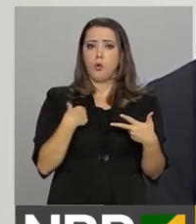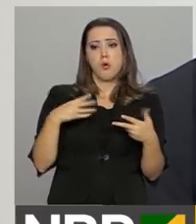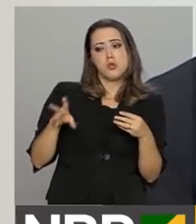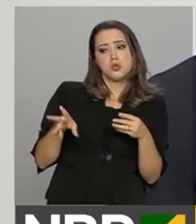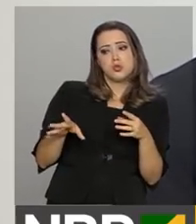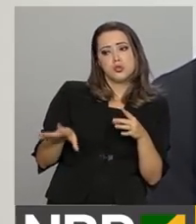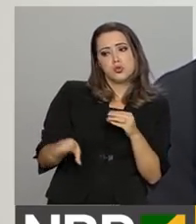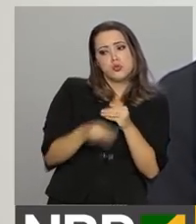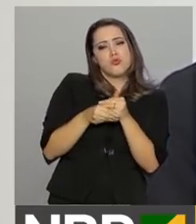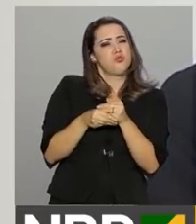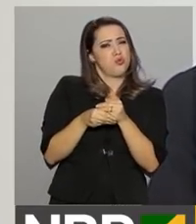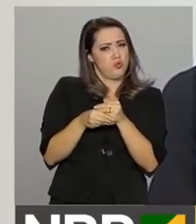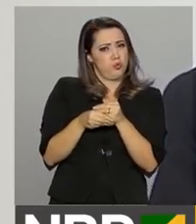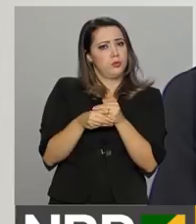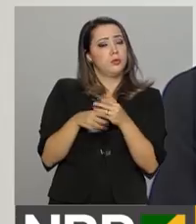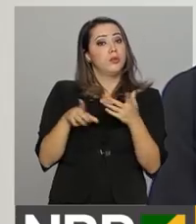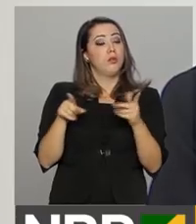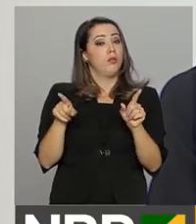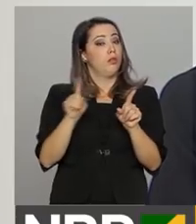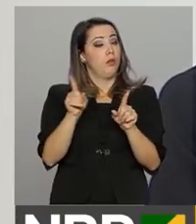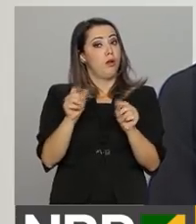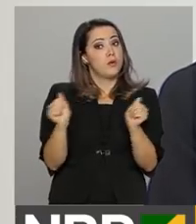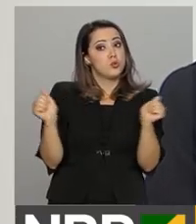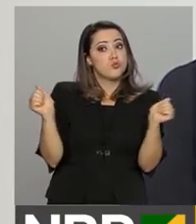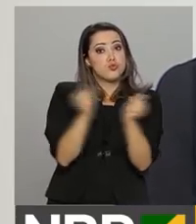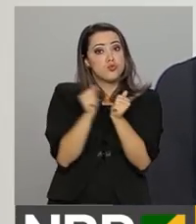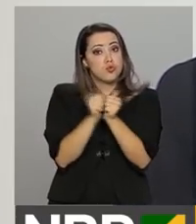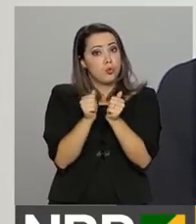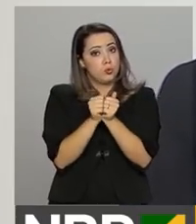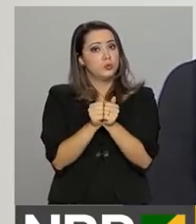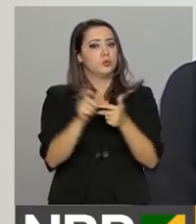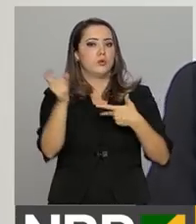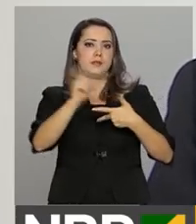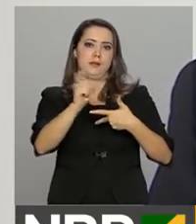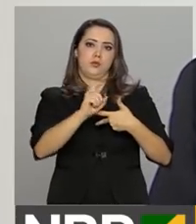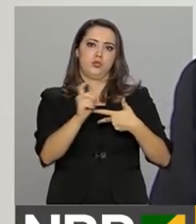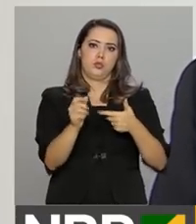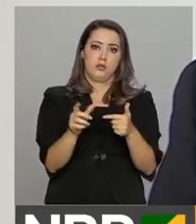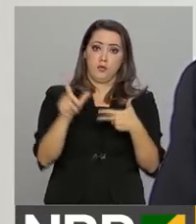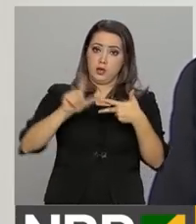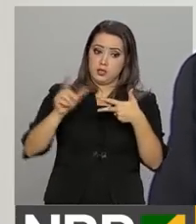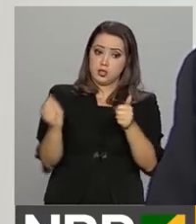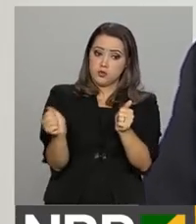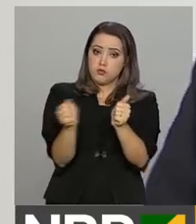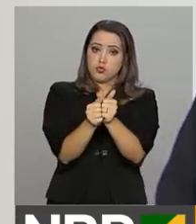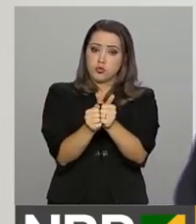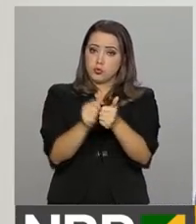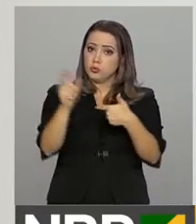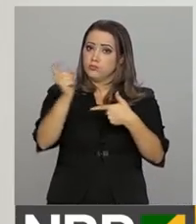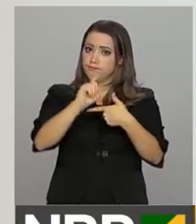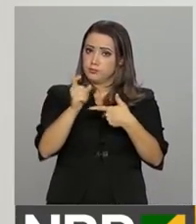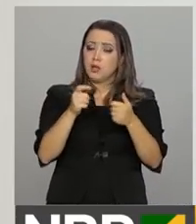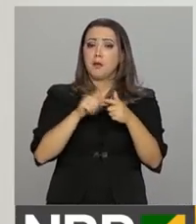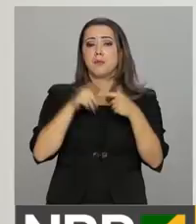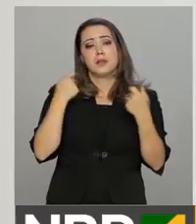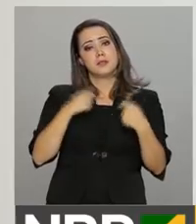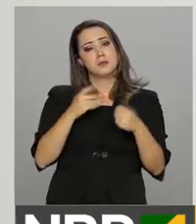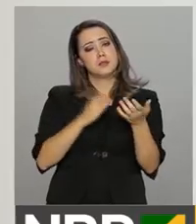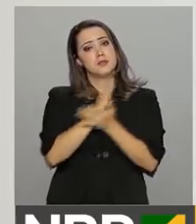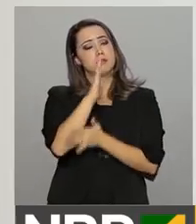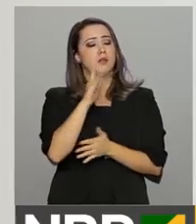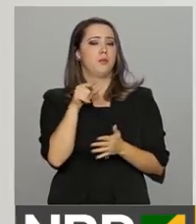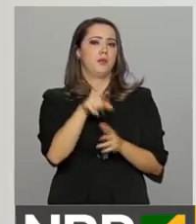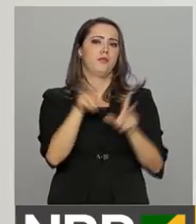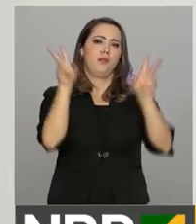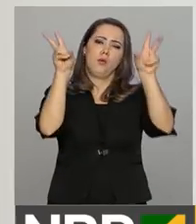executivo ele governa com o poder executivo agora para governar com o poder executivo ele precisa provar as teses fundamentais